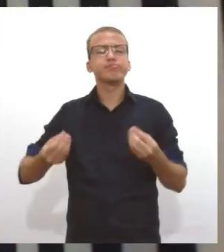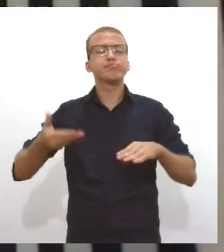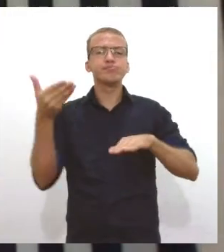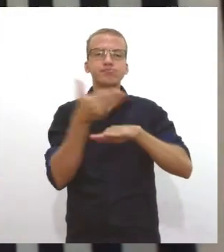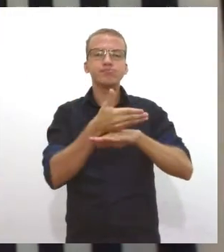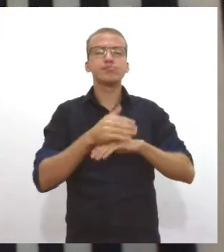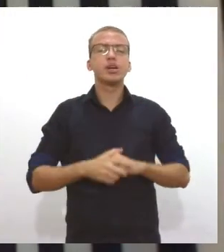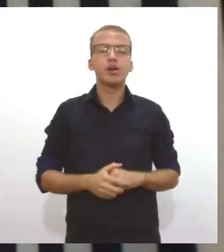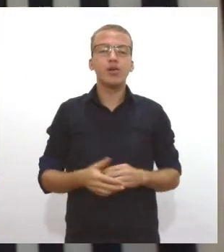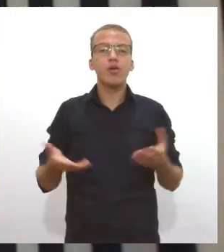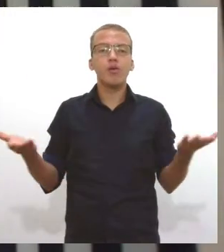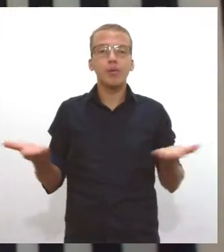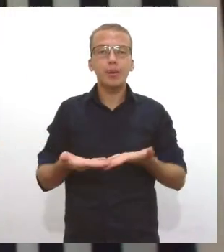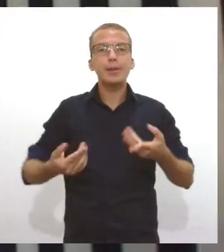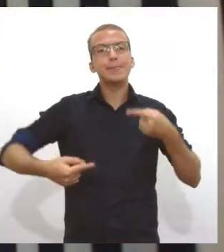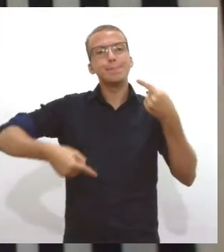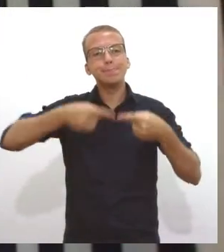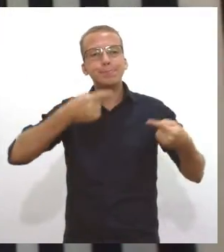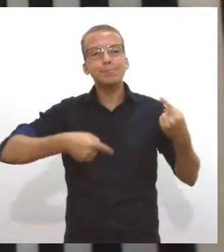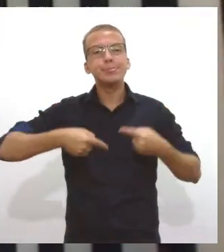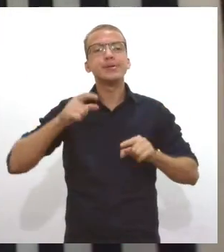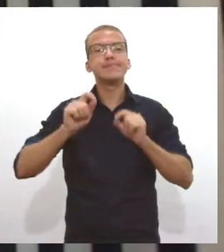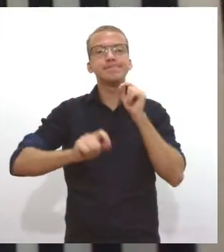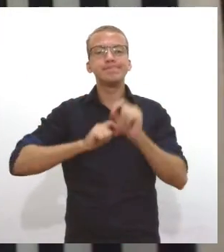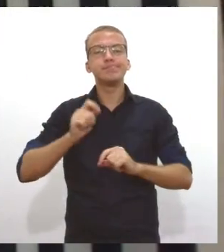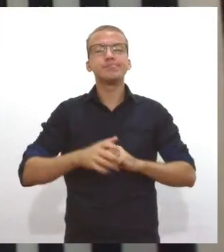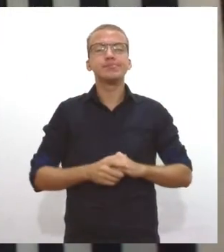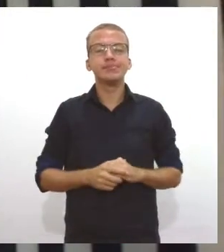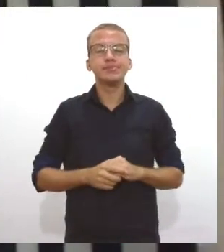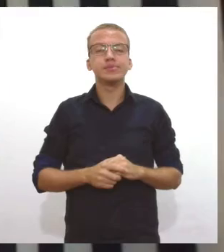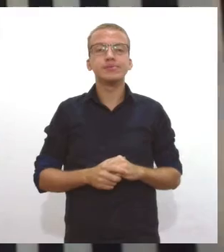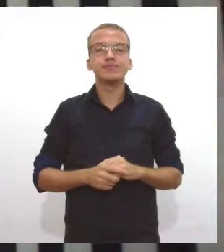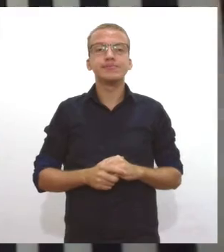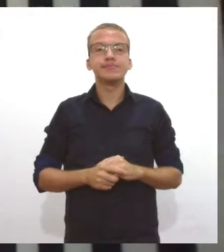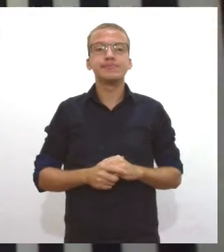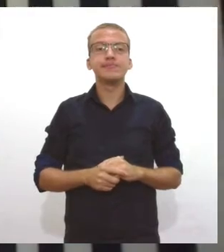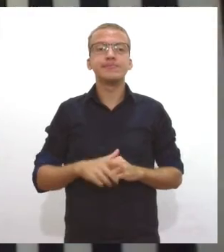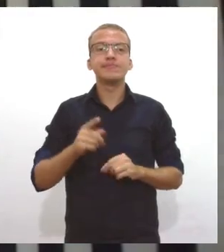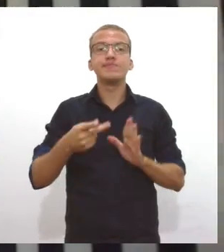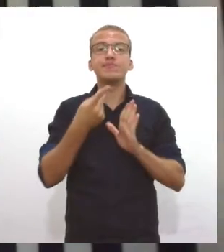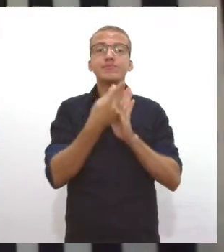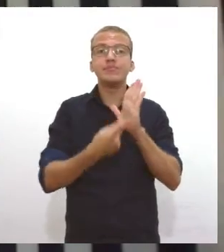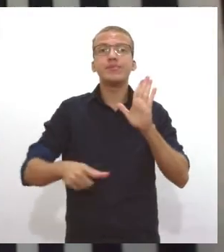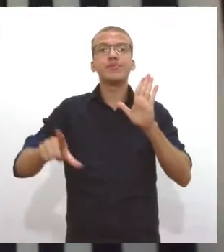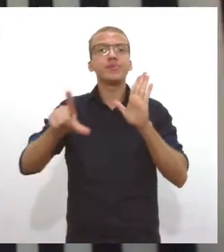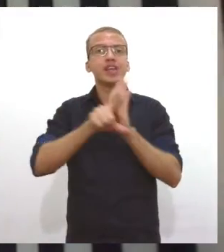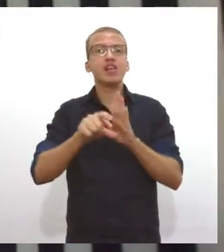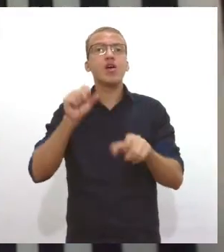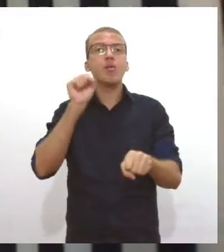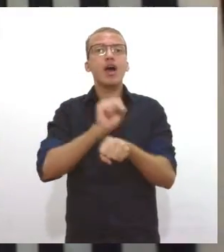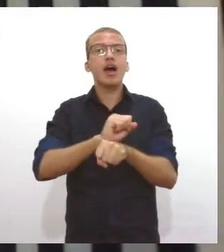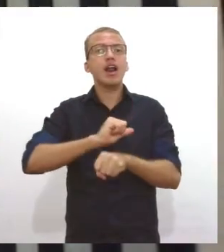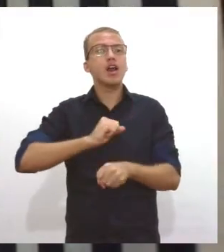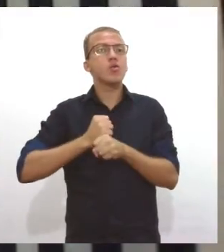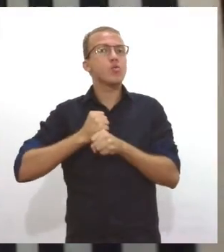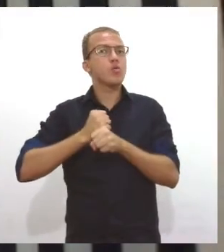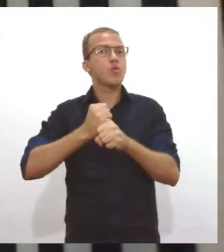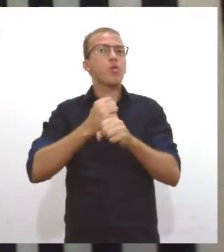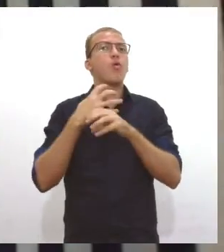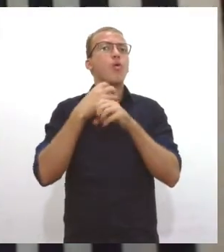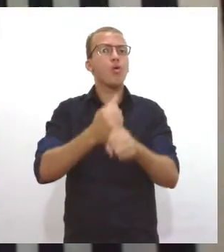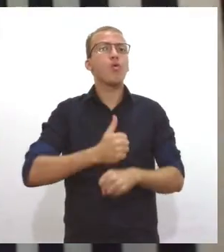mesmo no Parlamento nós estávamos discutindo pasmem um projeto de lei que estava parado há 11 anos no Parlamento Nossa